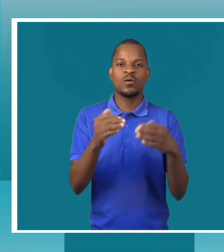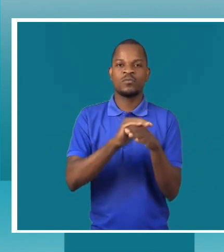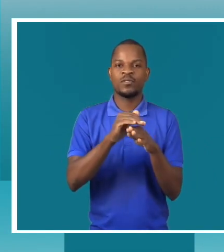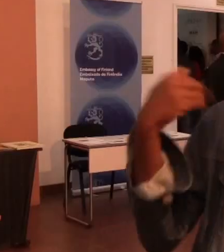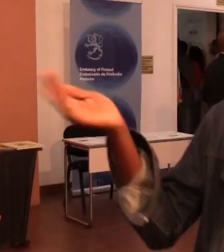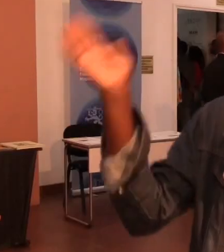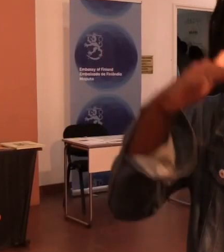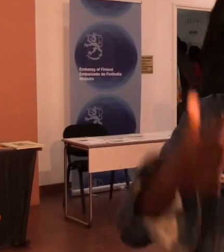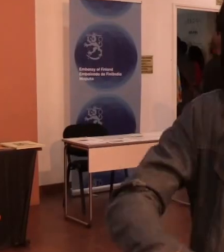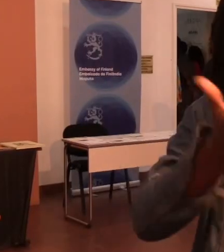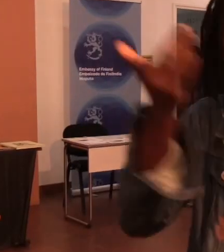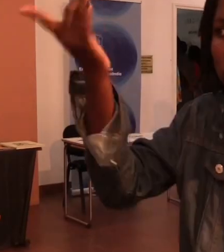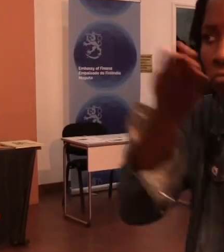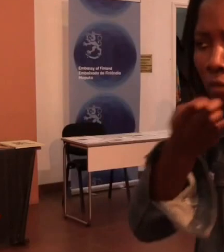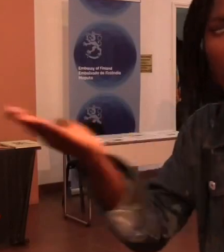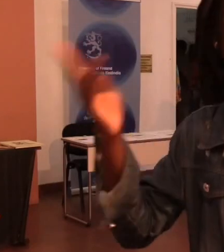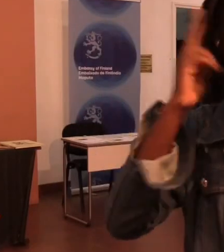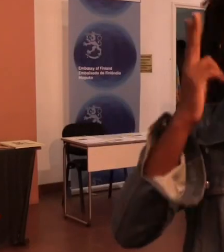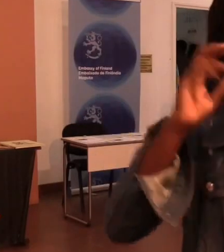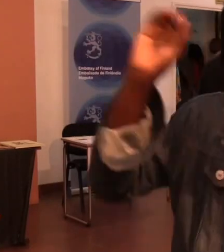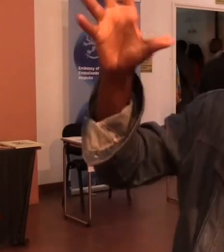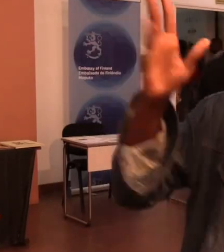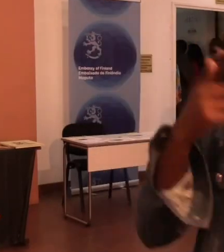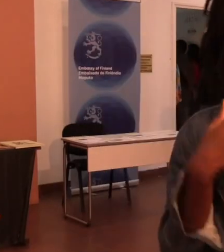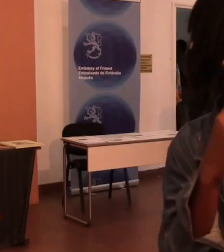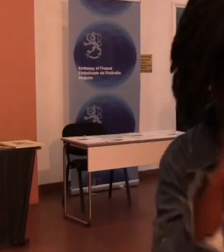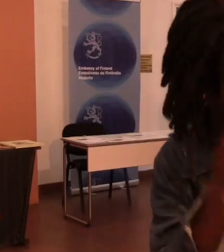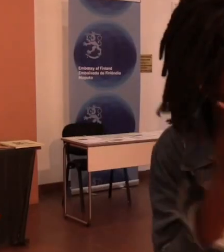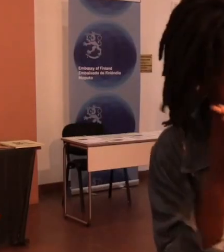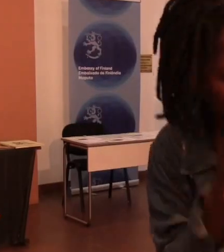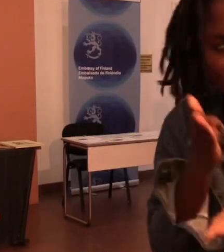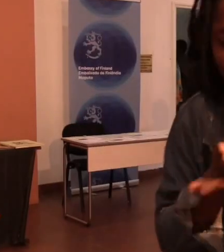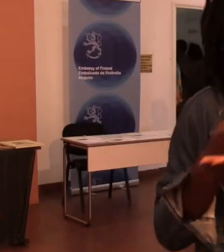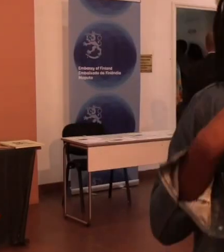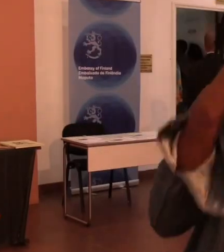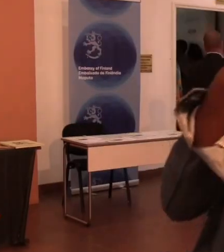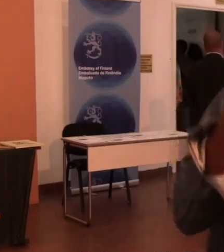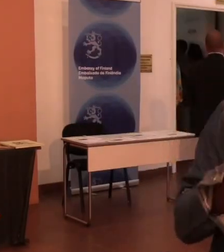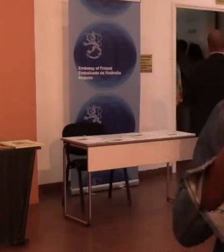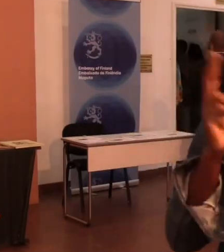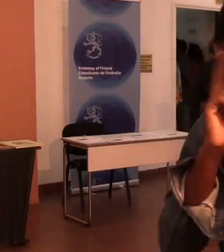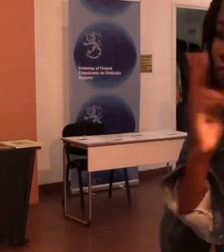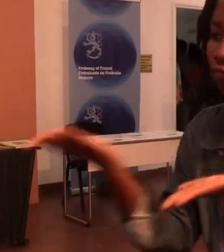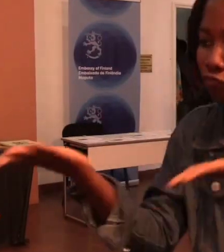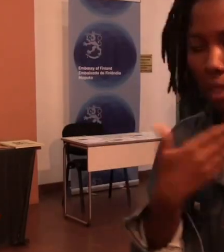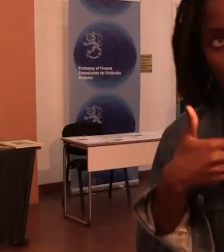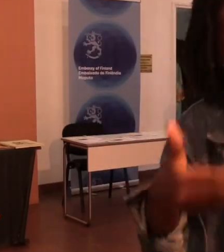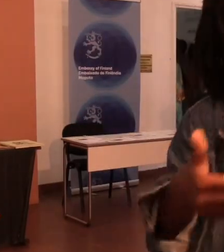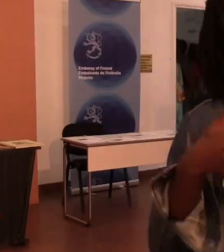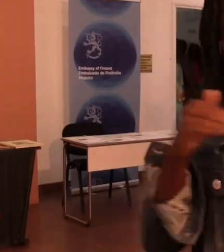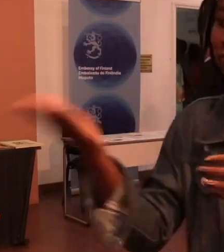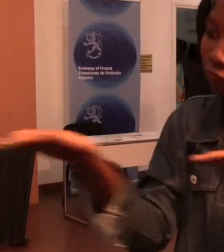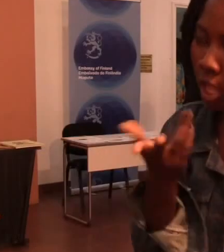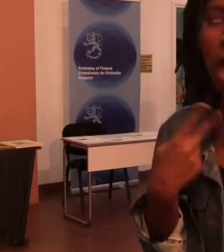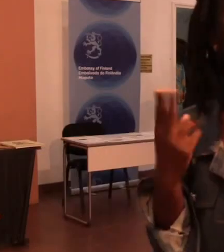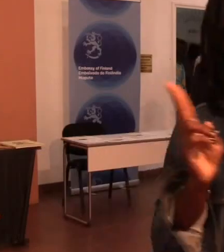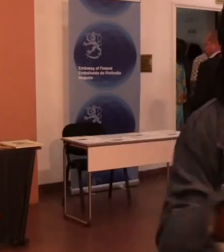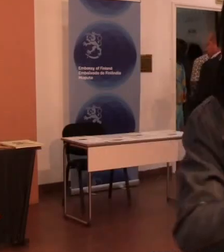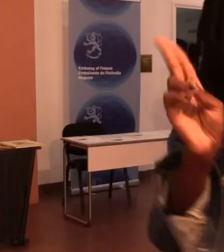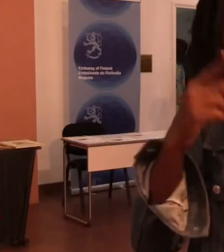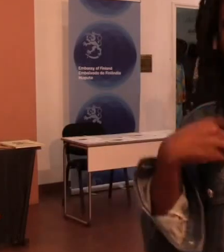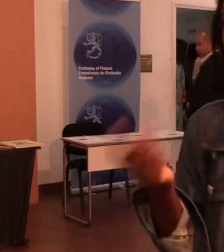música. Fui convidada por amigos para ver um surdo a cantar. Não acreditei.